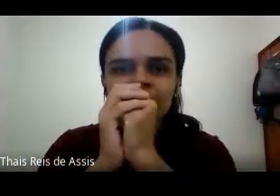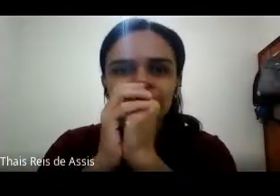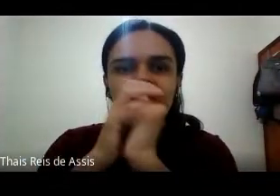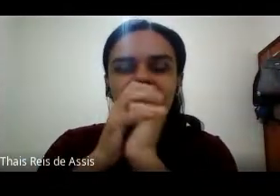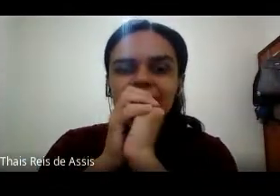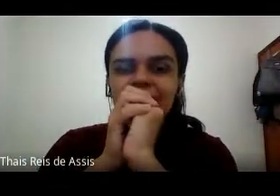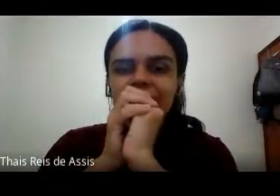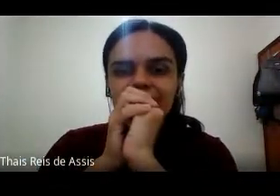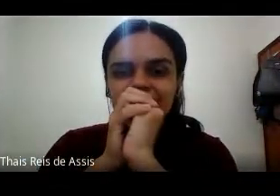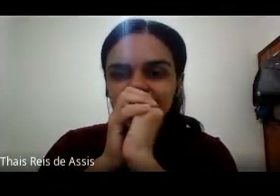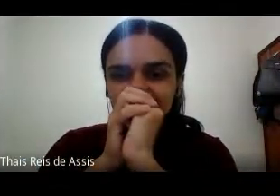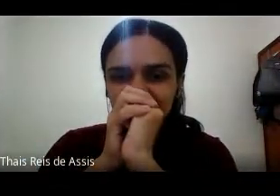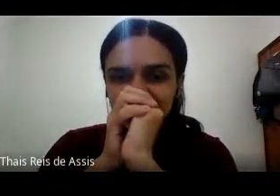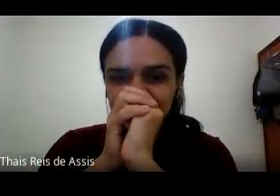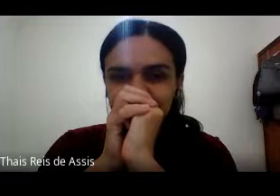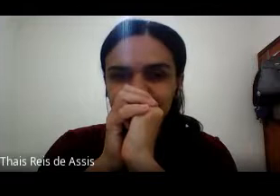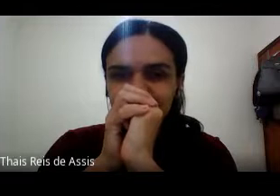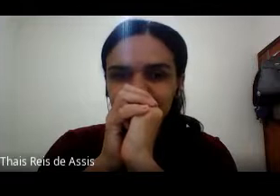muito essa era